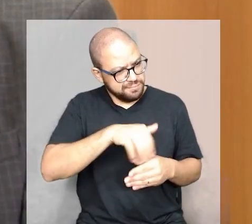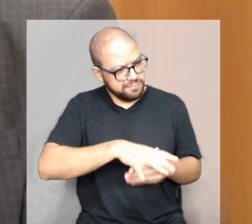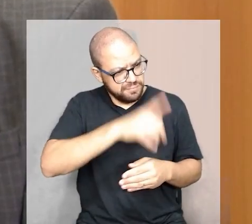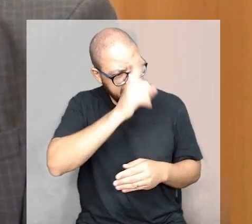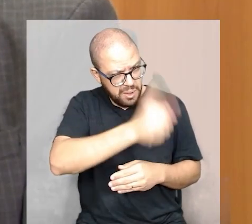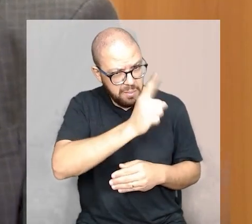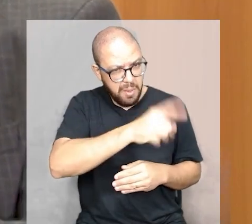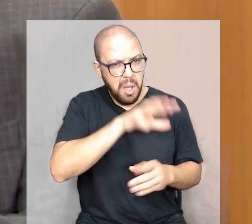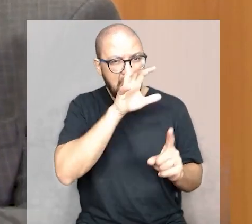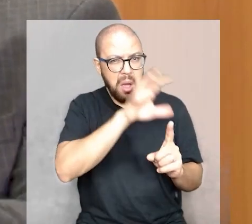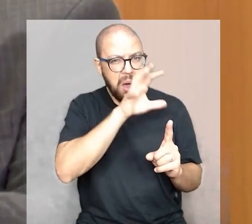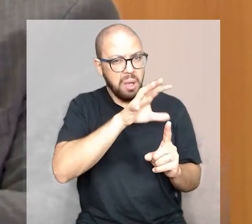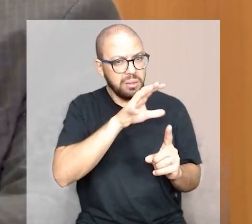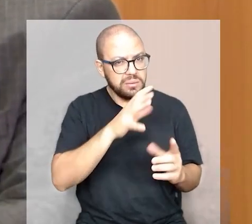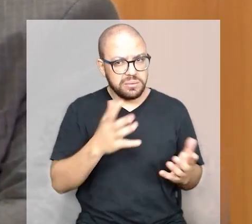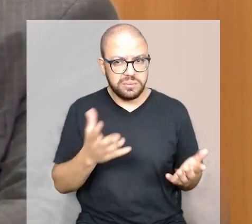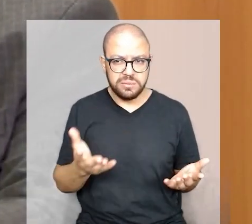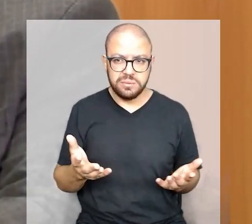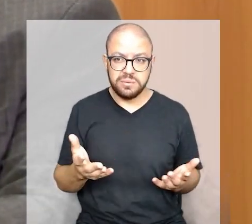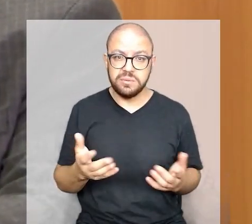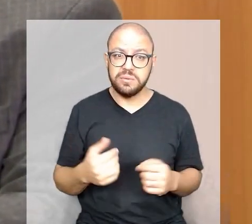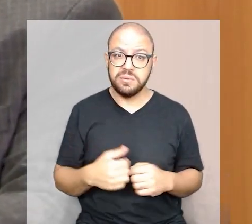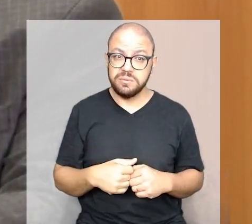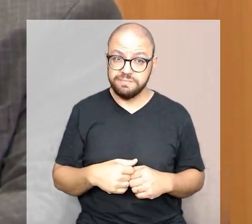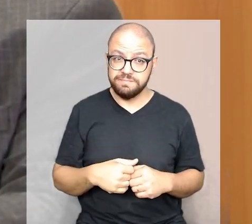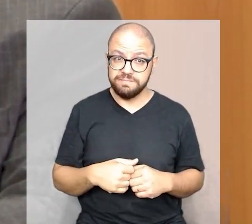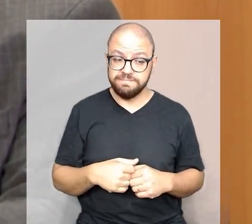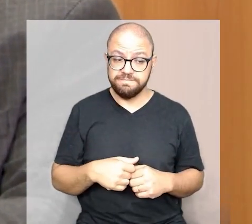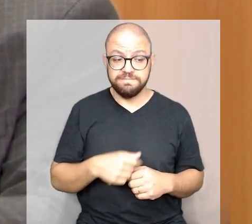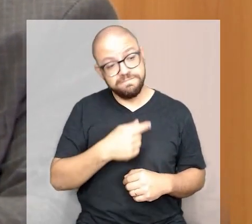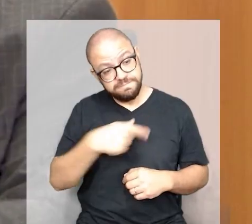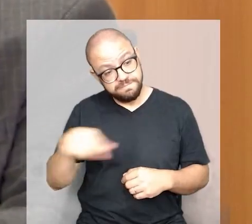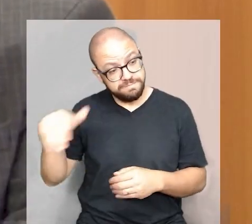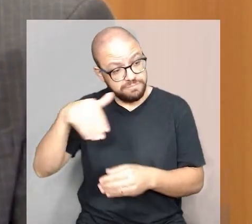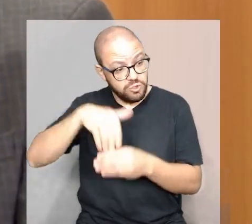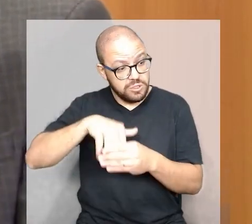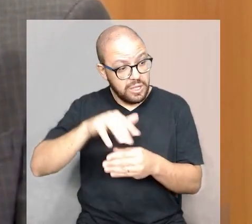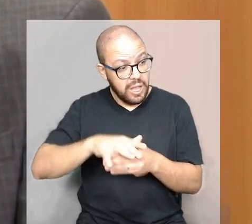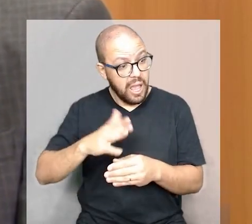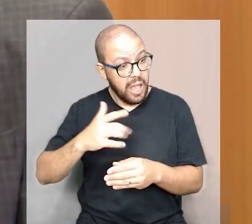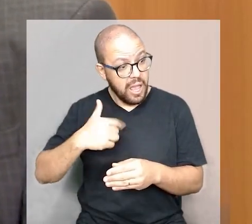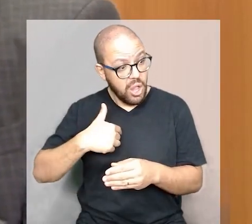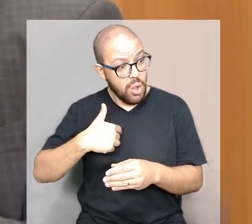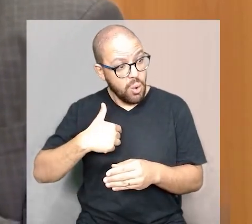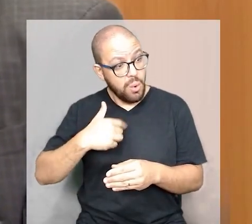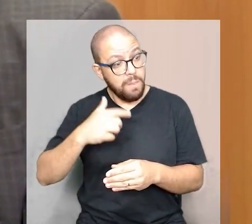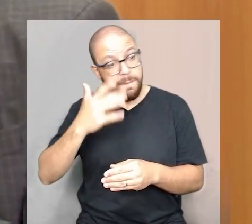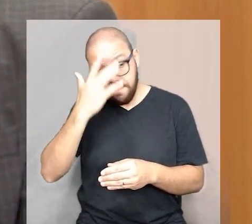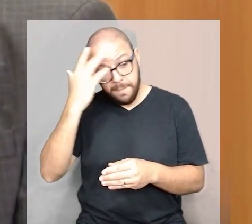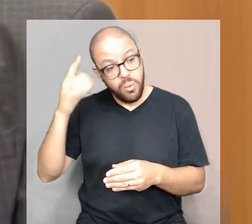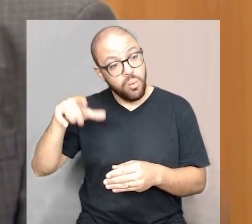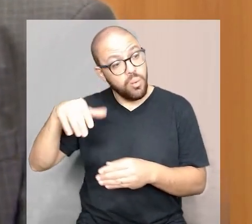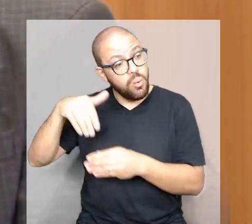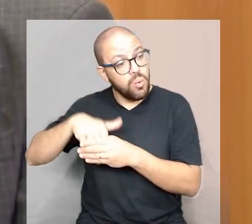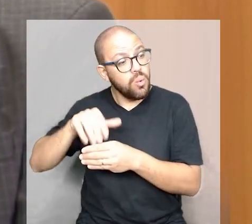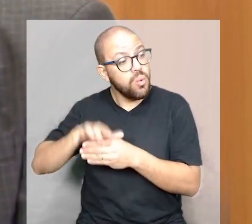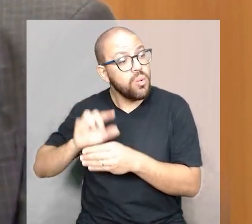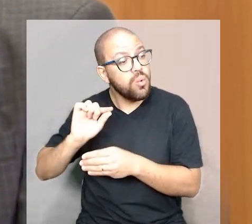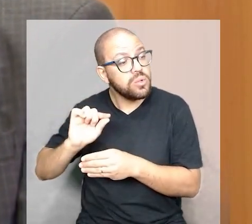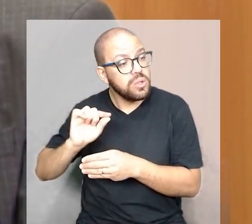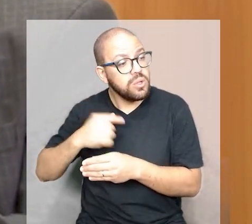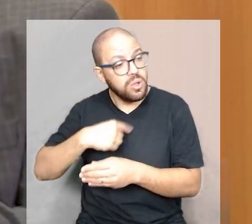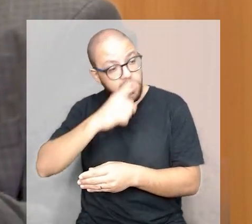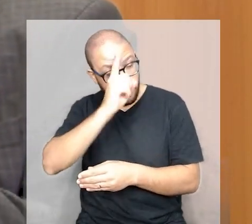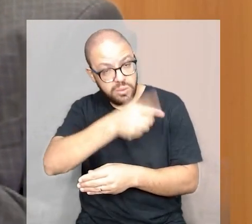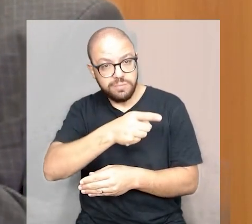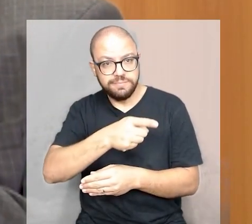exigindo, ele queria que ele não só fosse votar e que votasse no candidato dele. Então isso foi a nossa atuação. Para